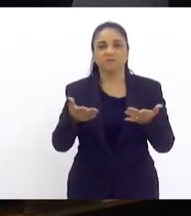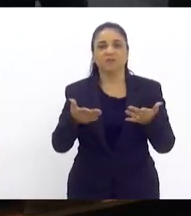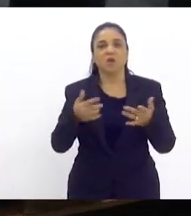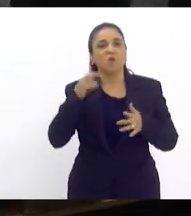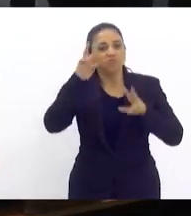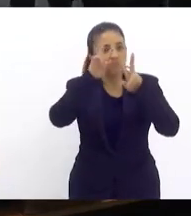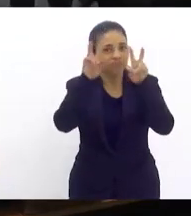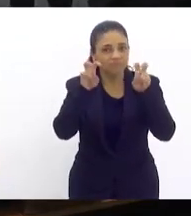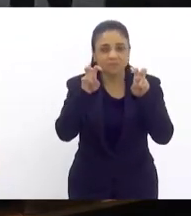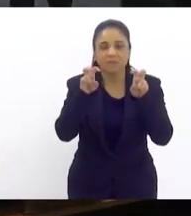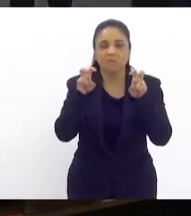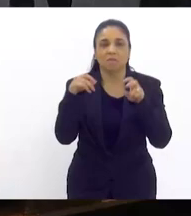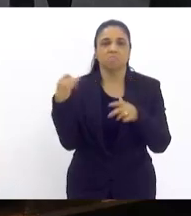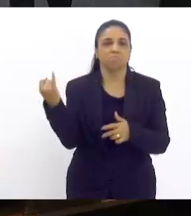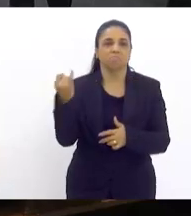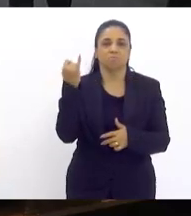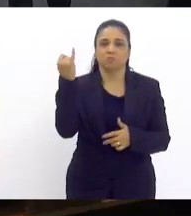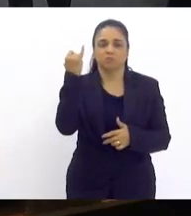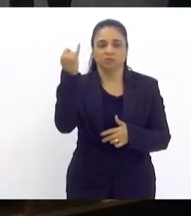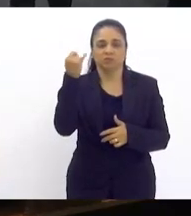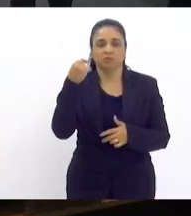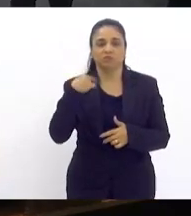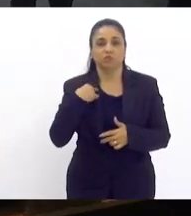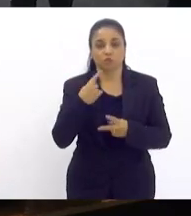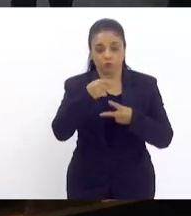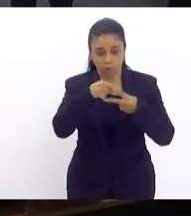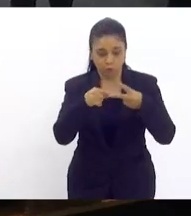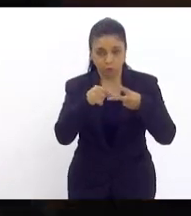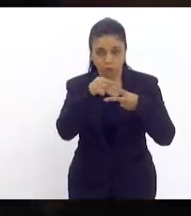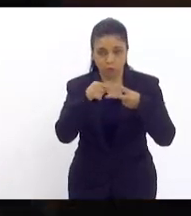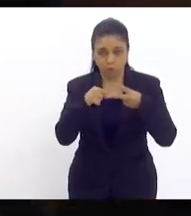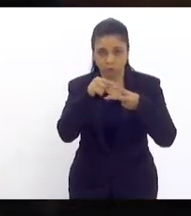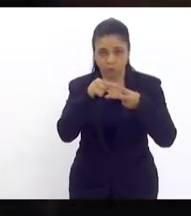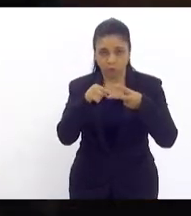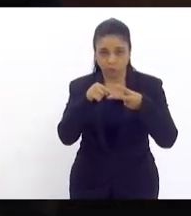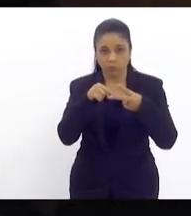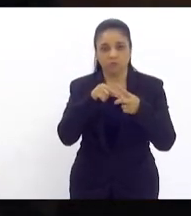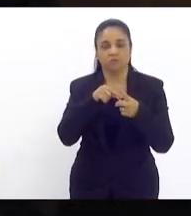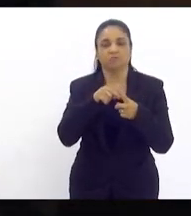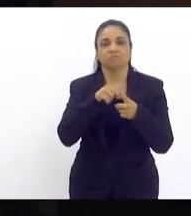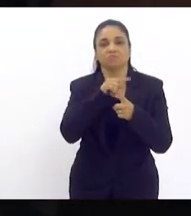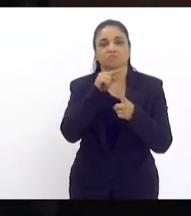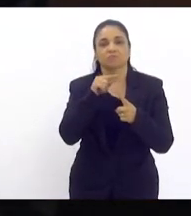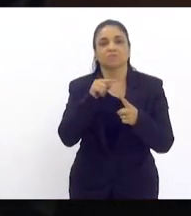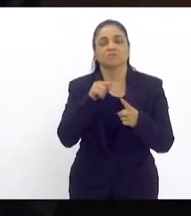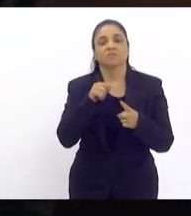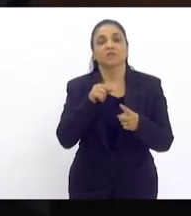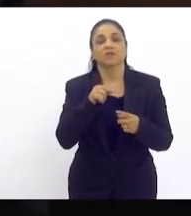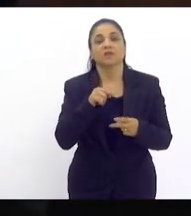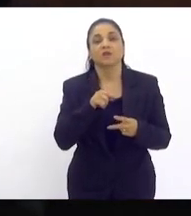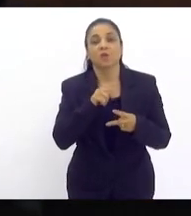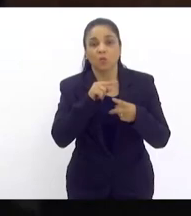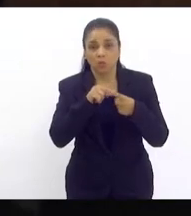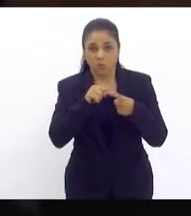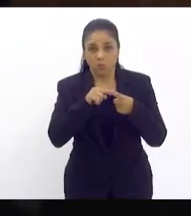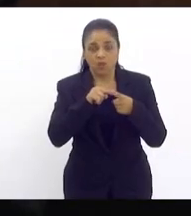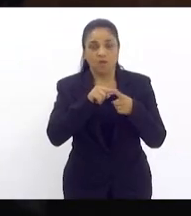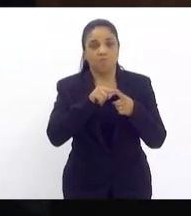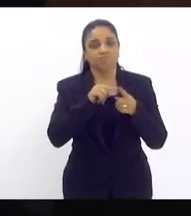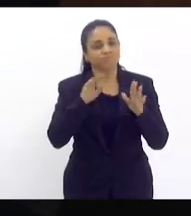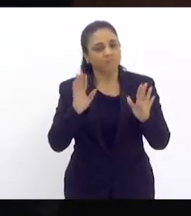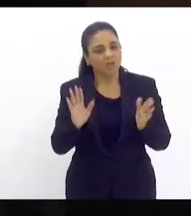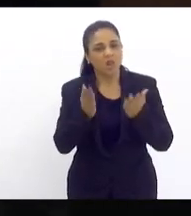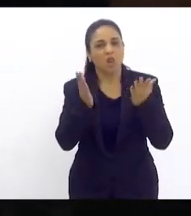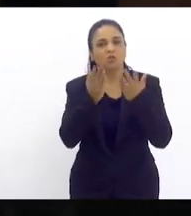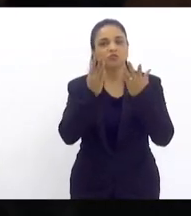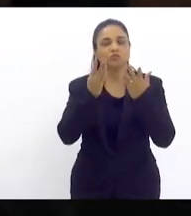um tema de extrema relevância eu quero dar aqui duas fazer duas rápidas observações primeiro evangelho iniciativa não